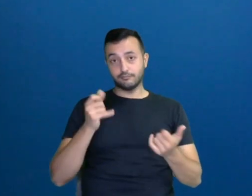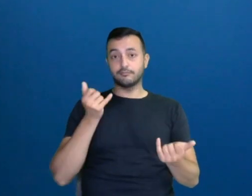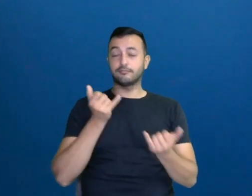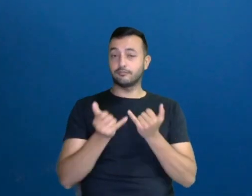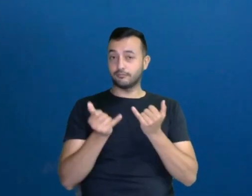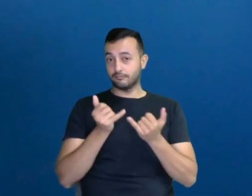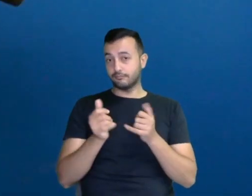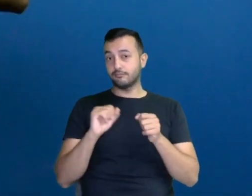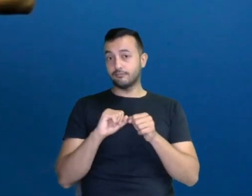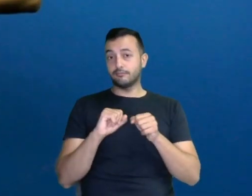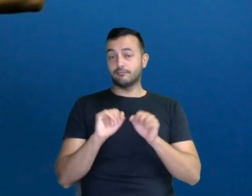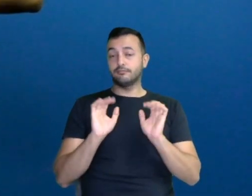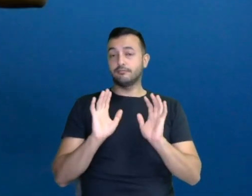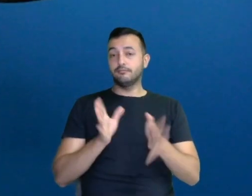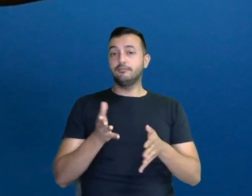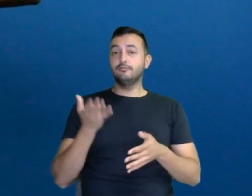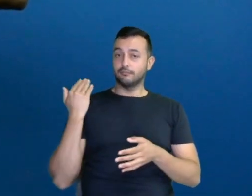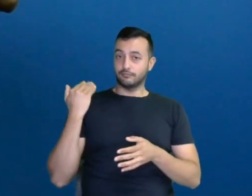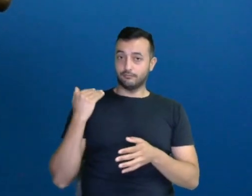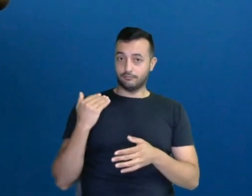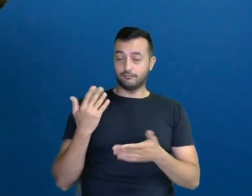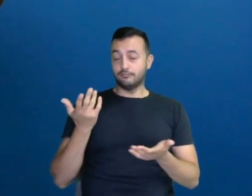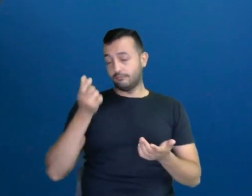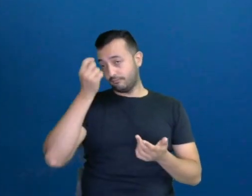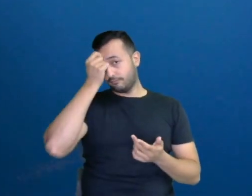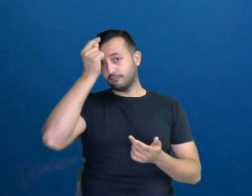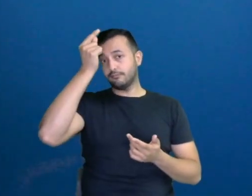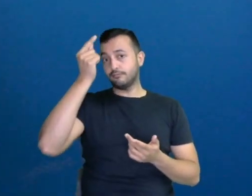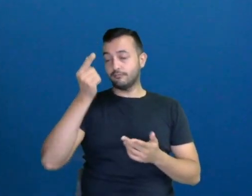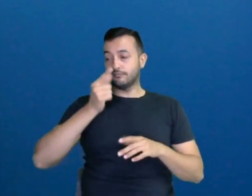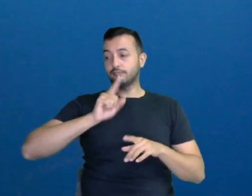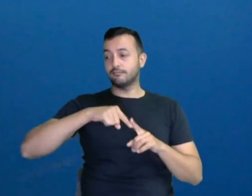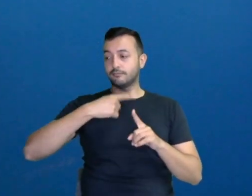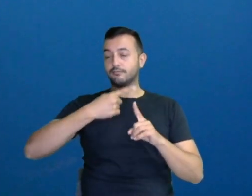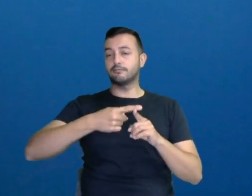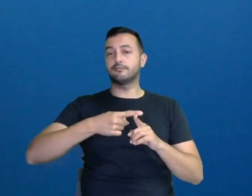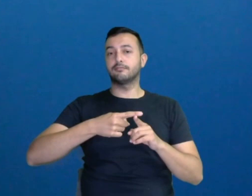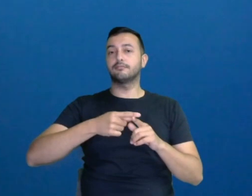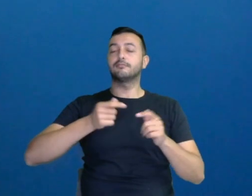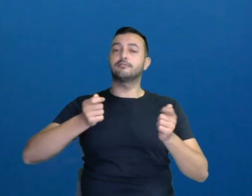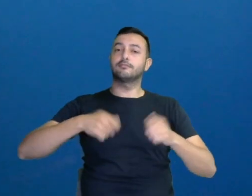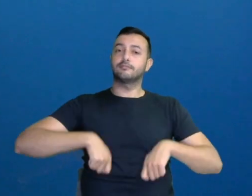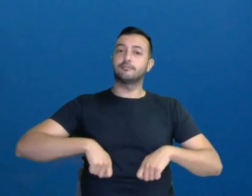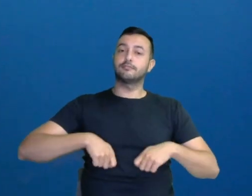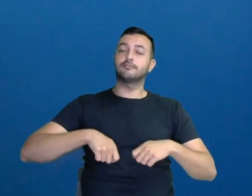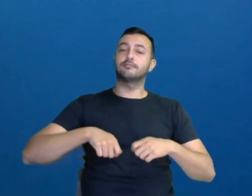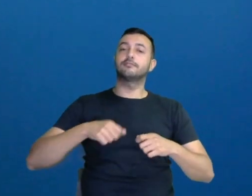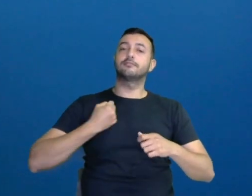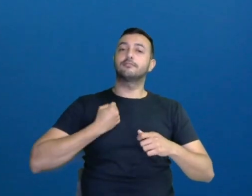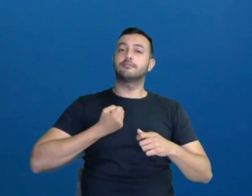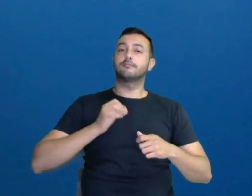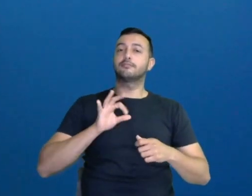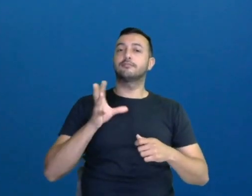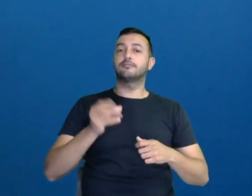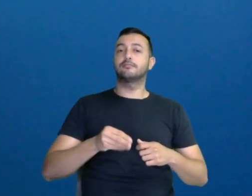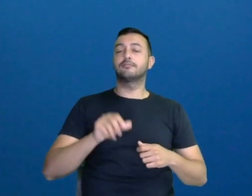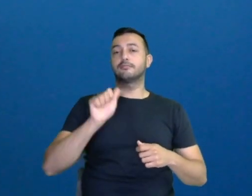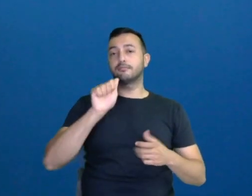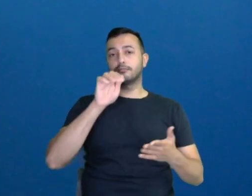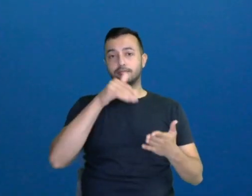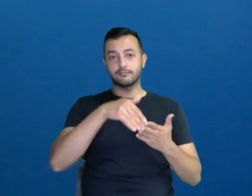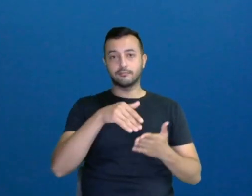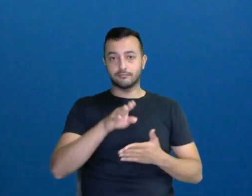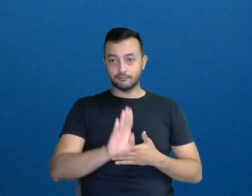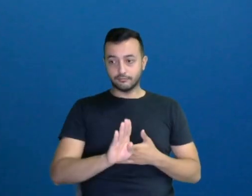com o que a gente fez há pouco, com essa ideia a mais aí, que ele deu a medida toda, de A até